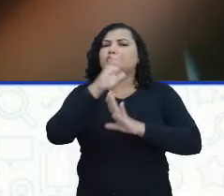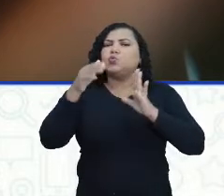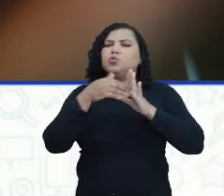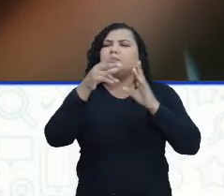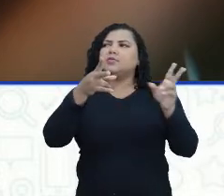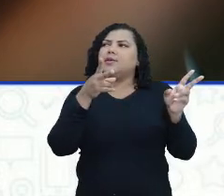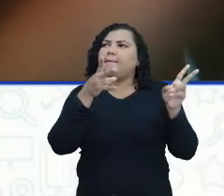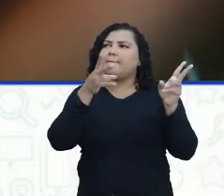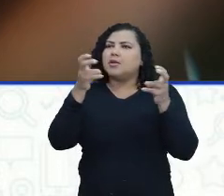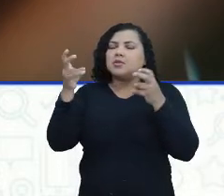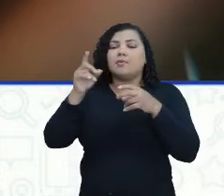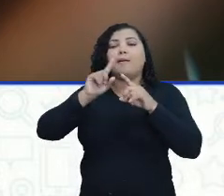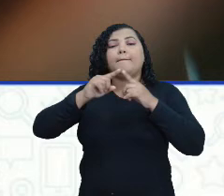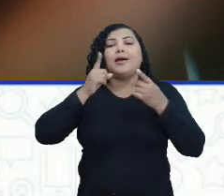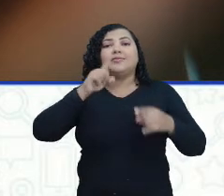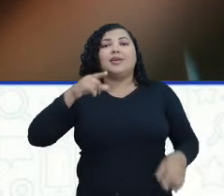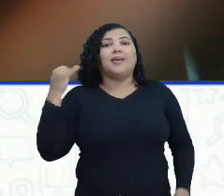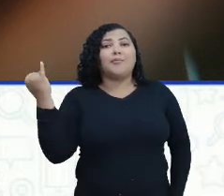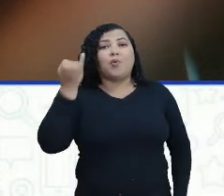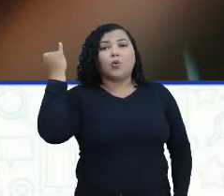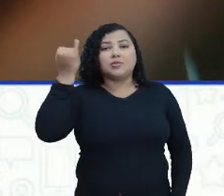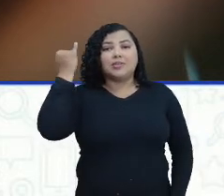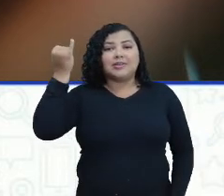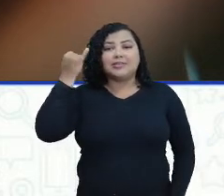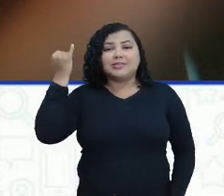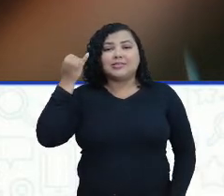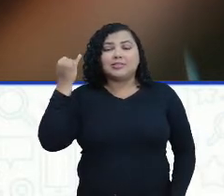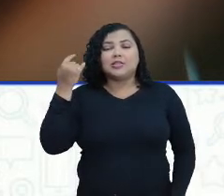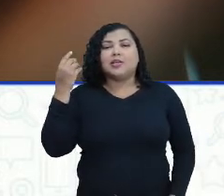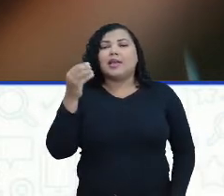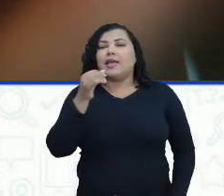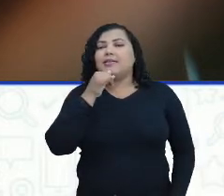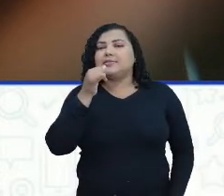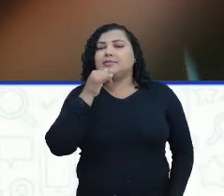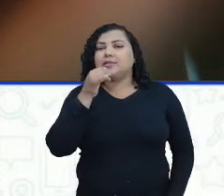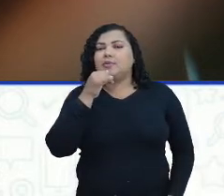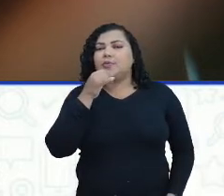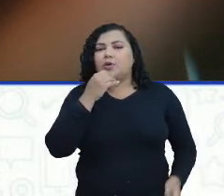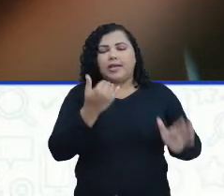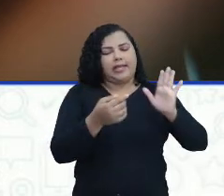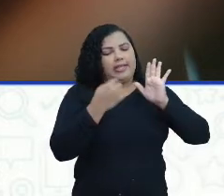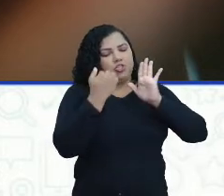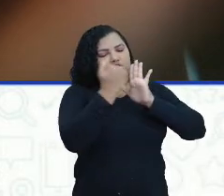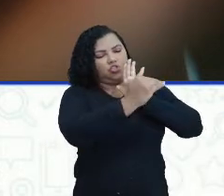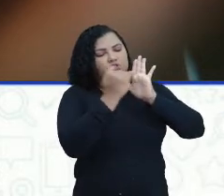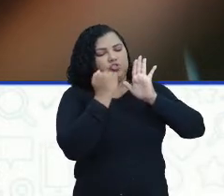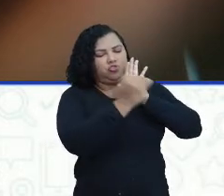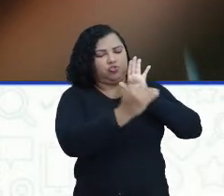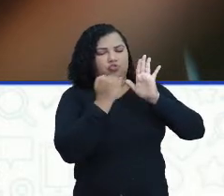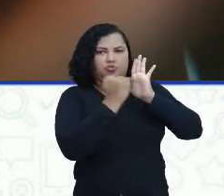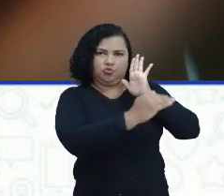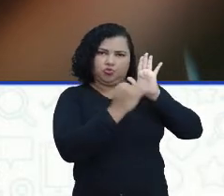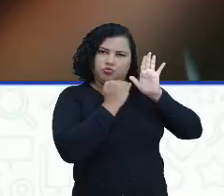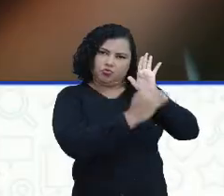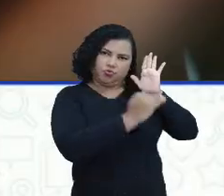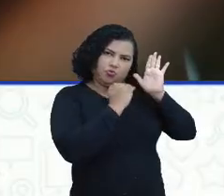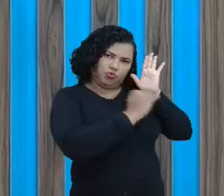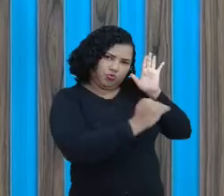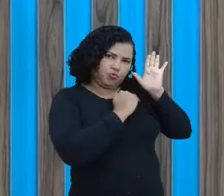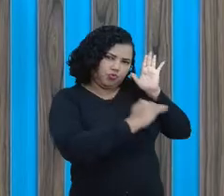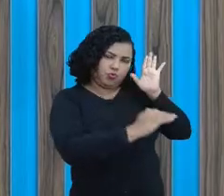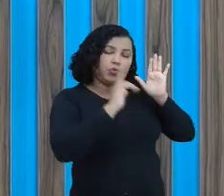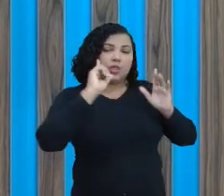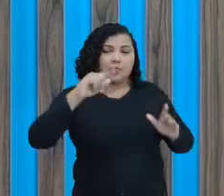ouviu. Mas é importante que seja num formato de lista, tá? Uma lista. Aí, depois que